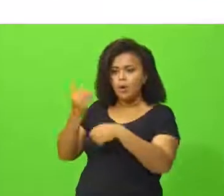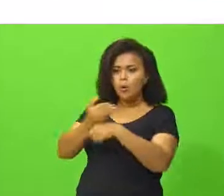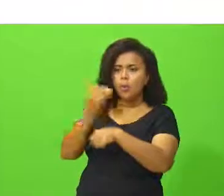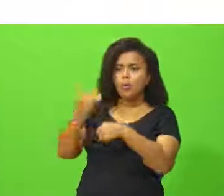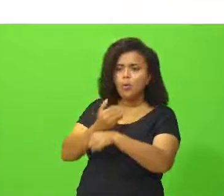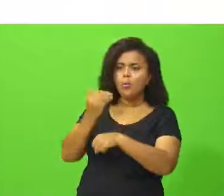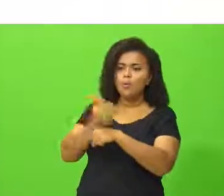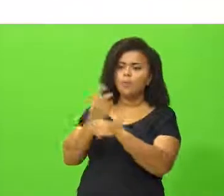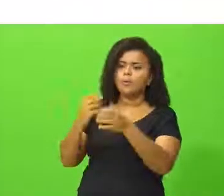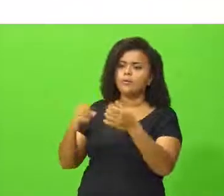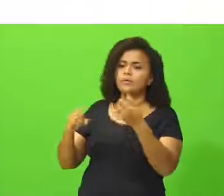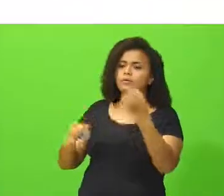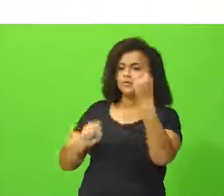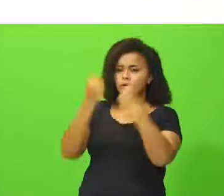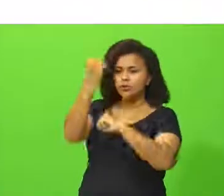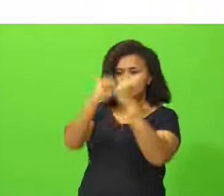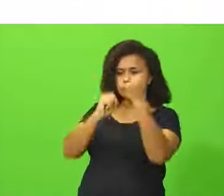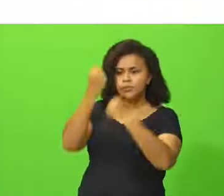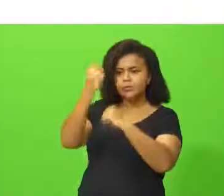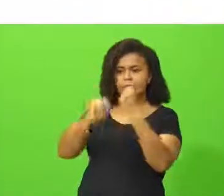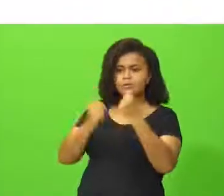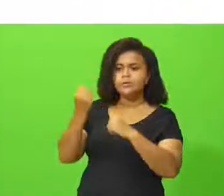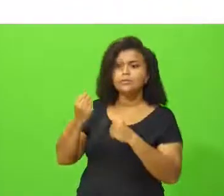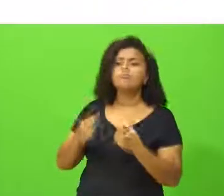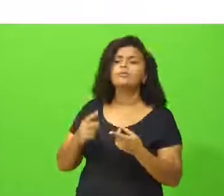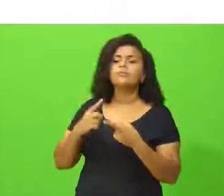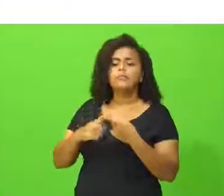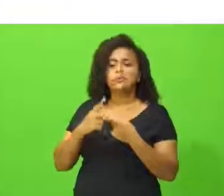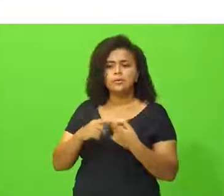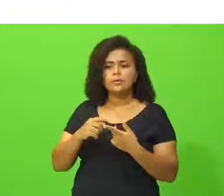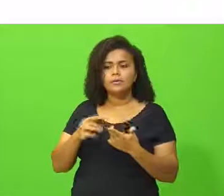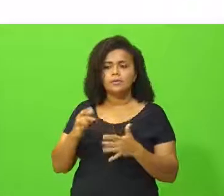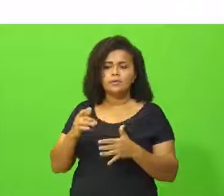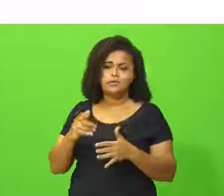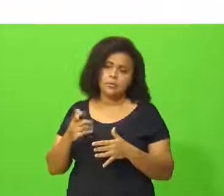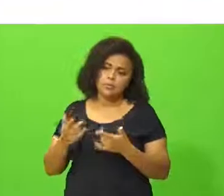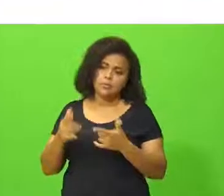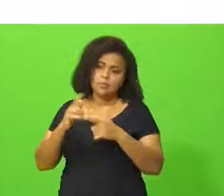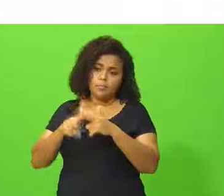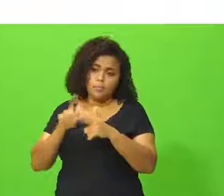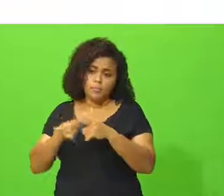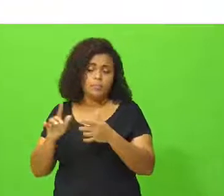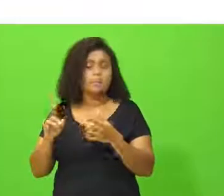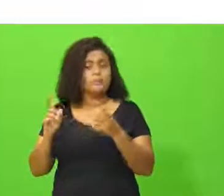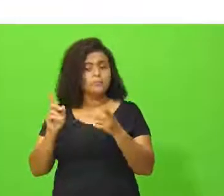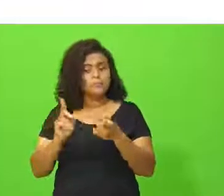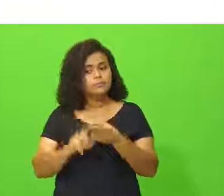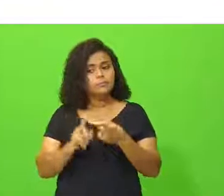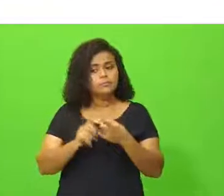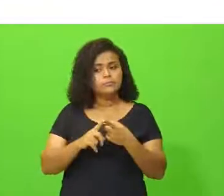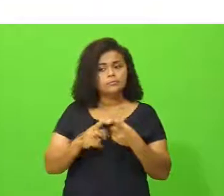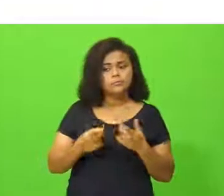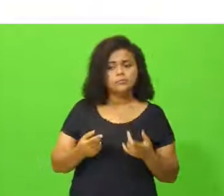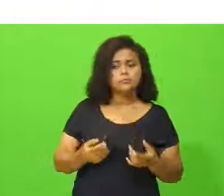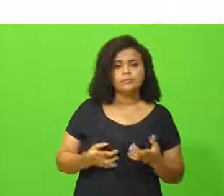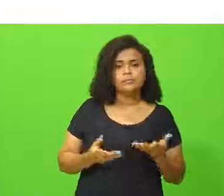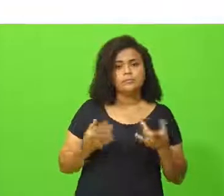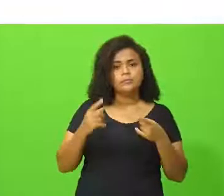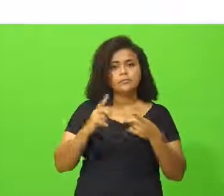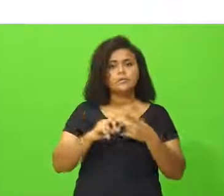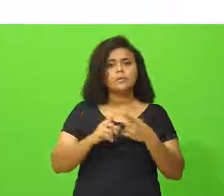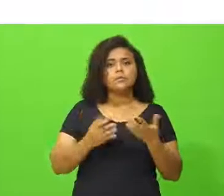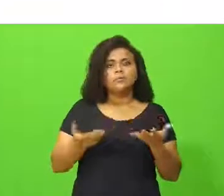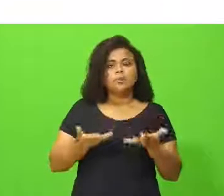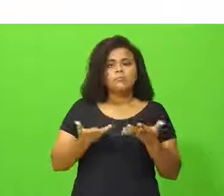vai trazer um impacto tanto ambiental quanto social, nós vamos ver inclusive no momento seguinte, mas também vai trazer um benefício